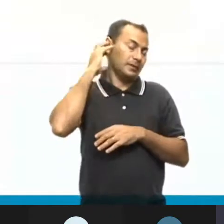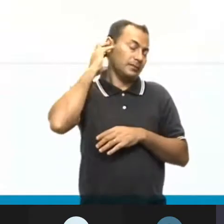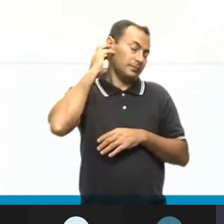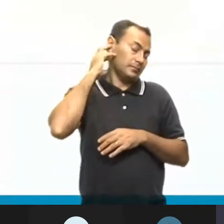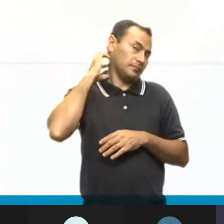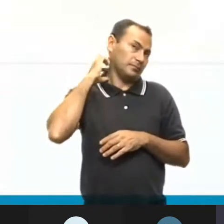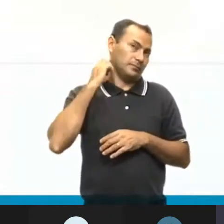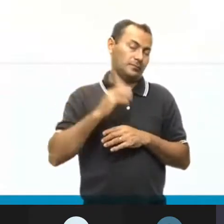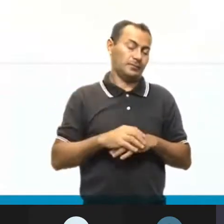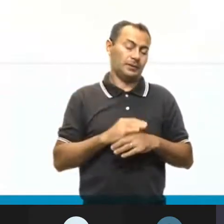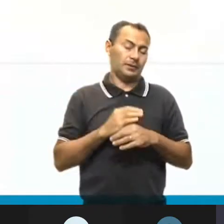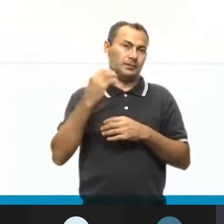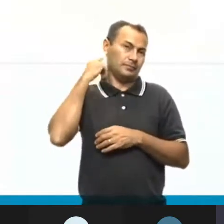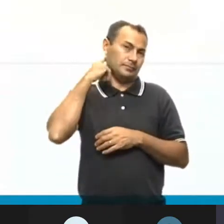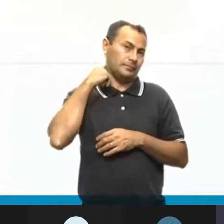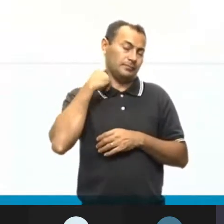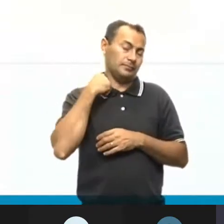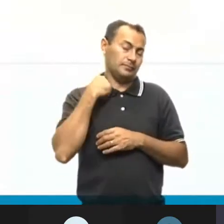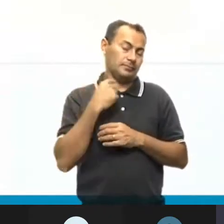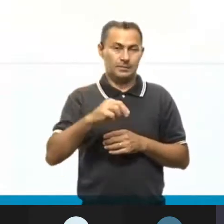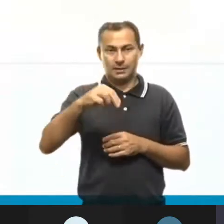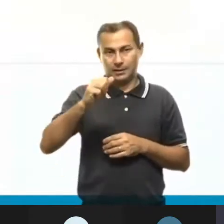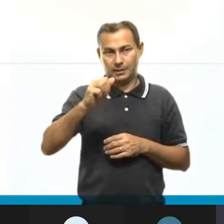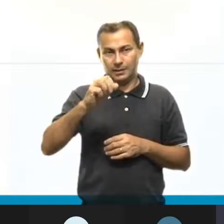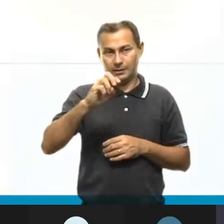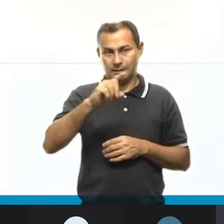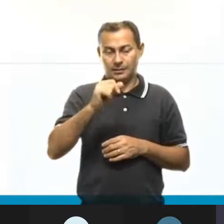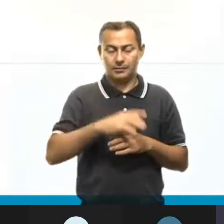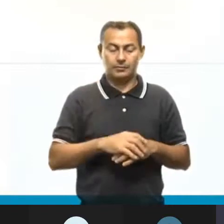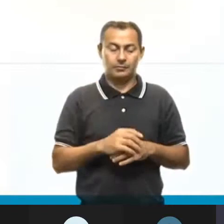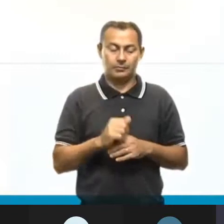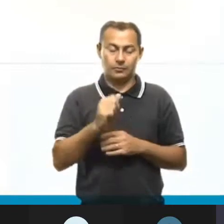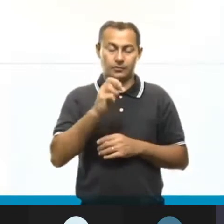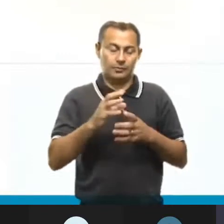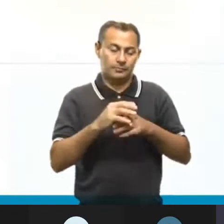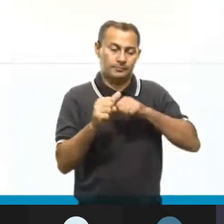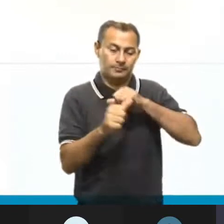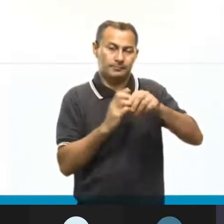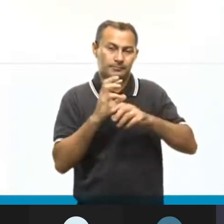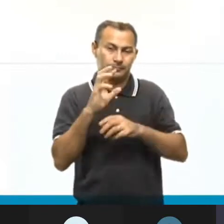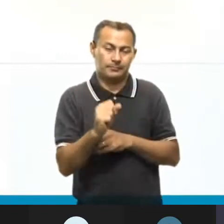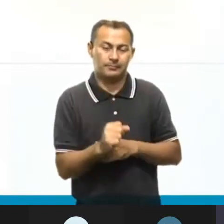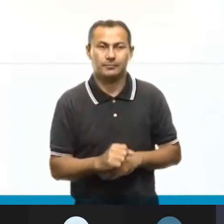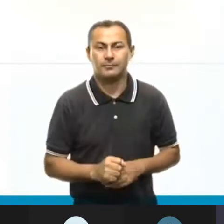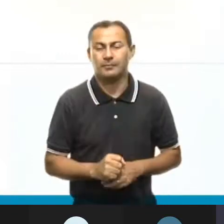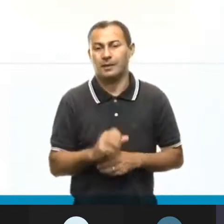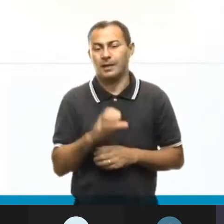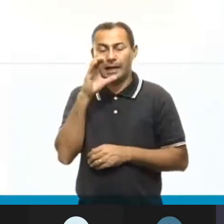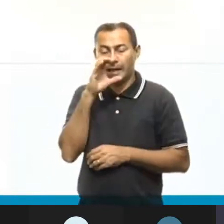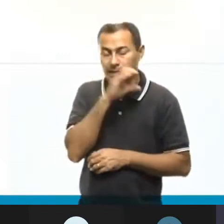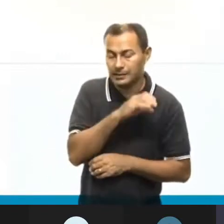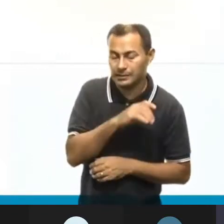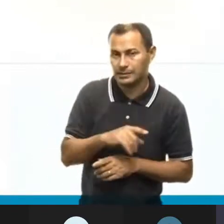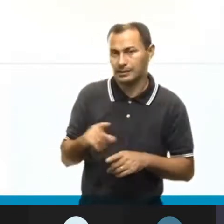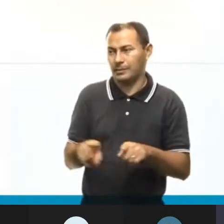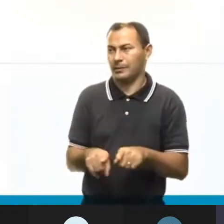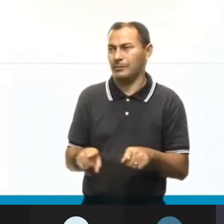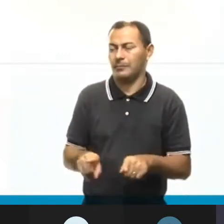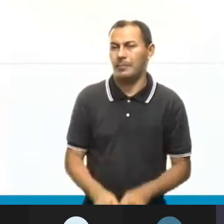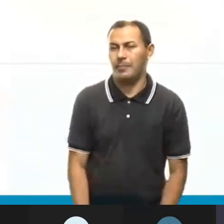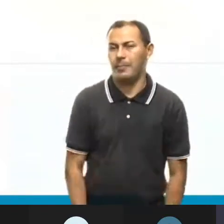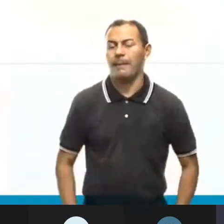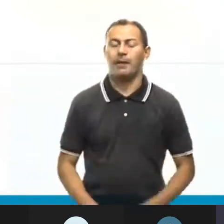pela cavidade nasal. Quando ele passa pela cavidade nasal, esse ar ele é umidificado, ele é aquecido e